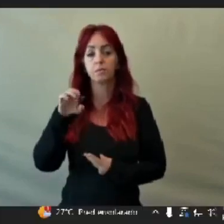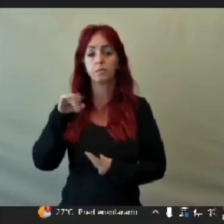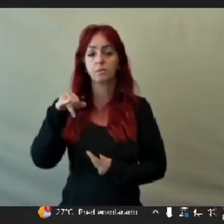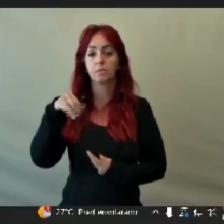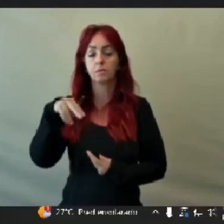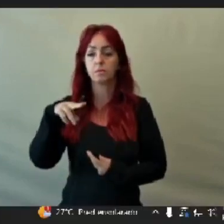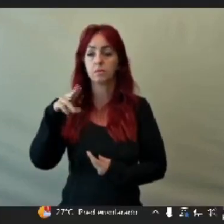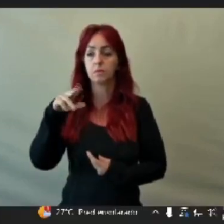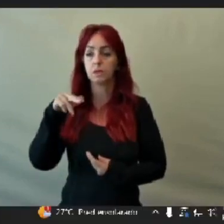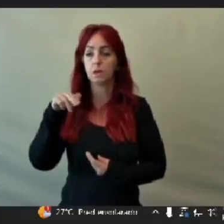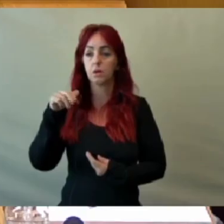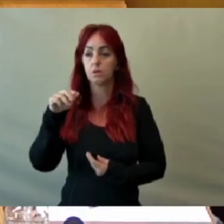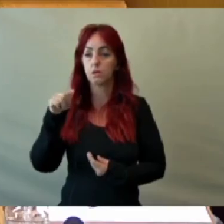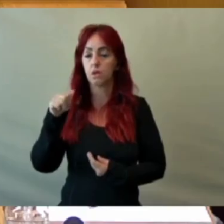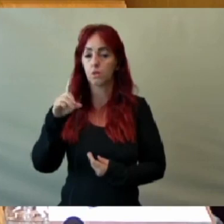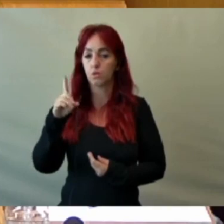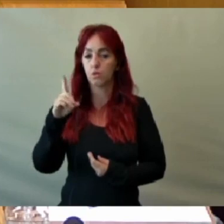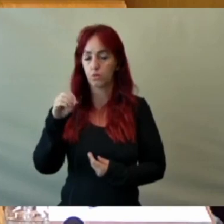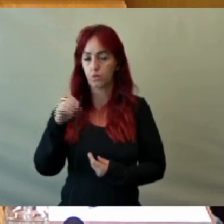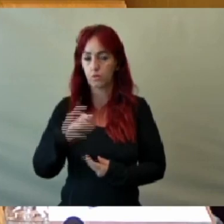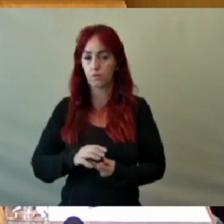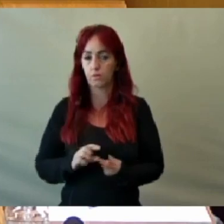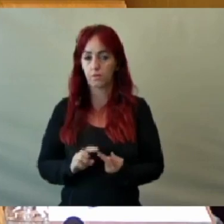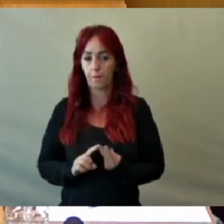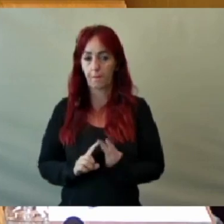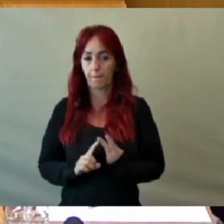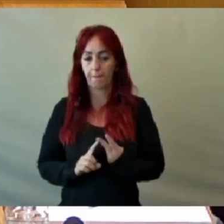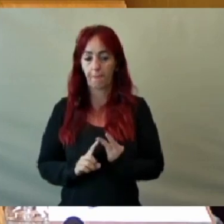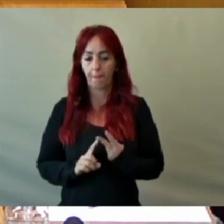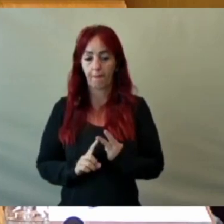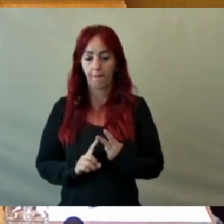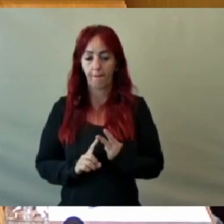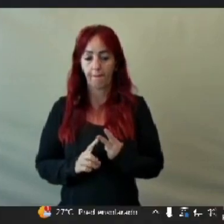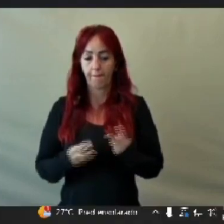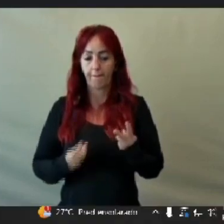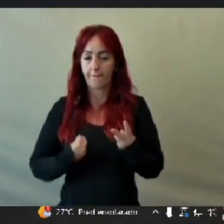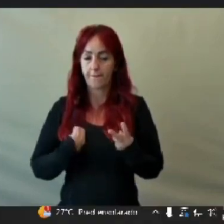Presente. Presente Reinaldo Gomes. Vereador Maninho Félix.